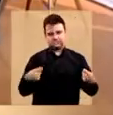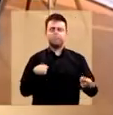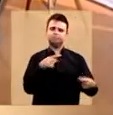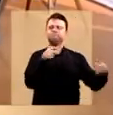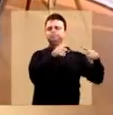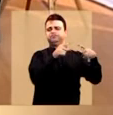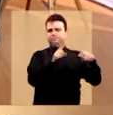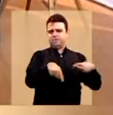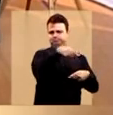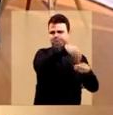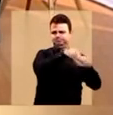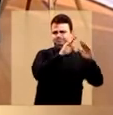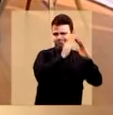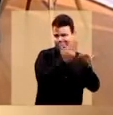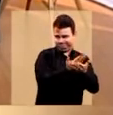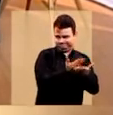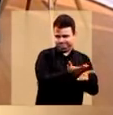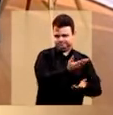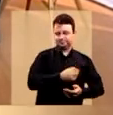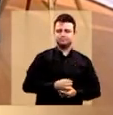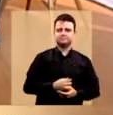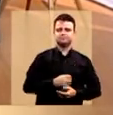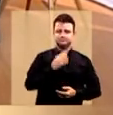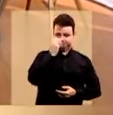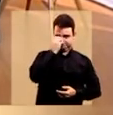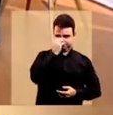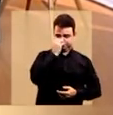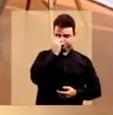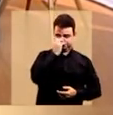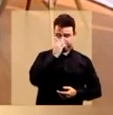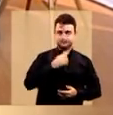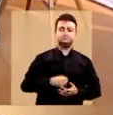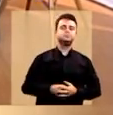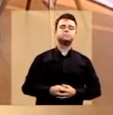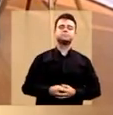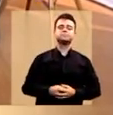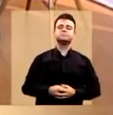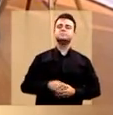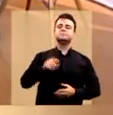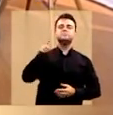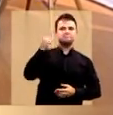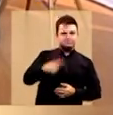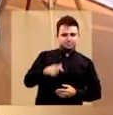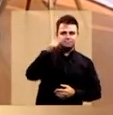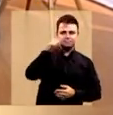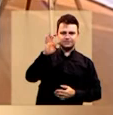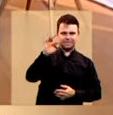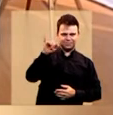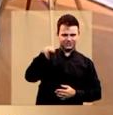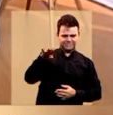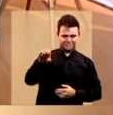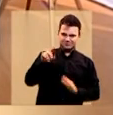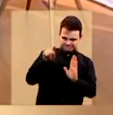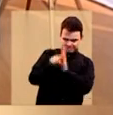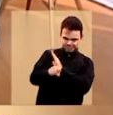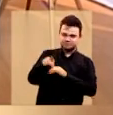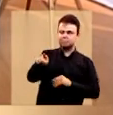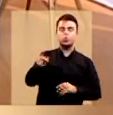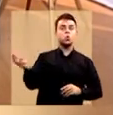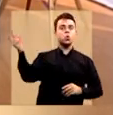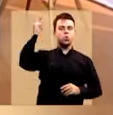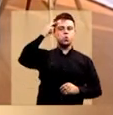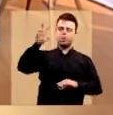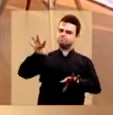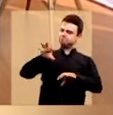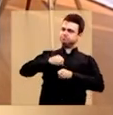isso tem a ver. Tatiane, quando a gente fala também de tudo isso, a gente passa ali na apropriação cultural, que às vezes